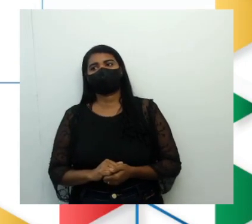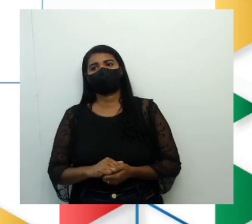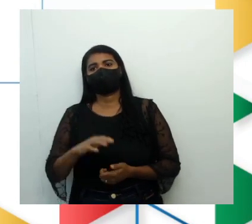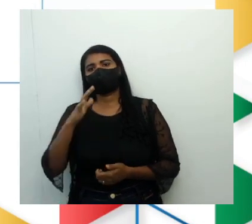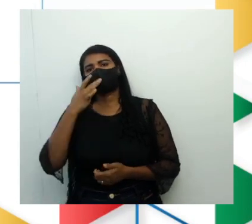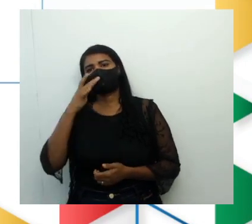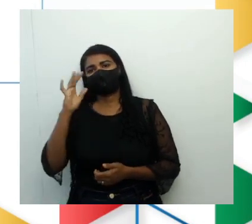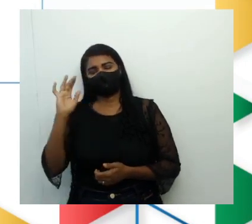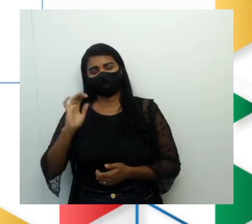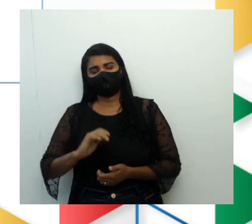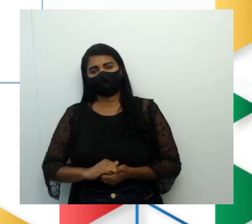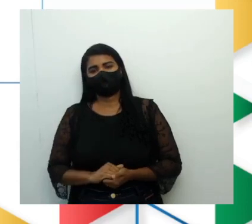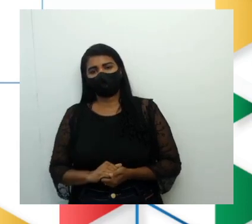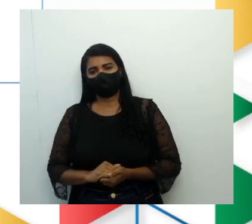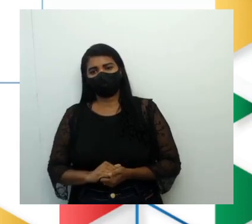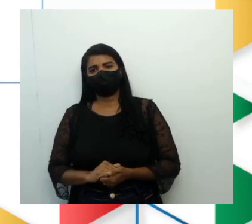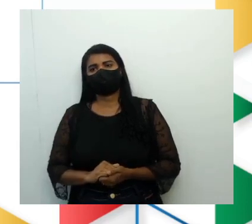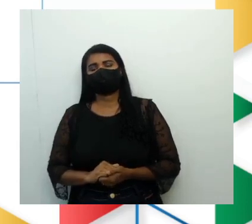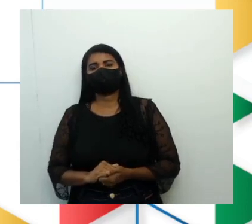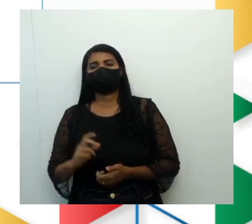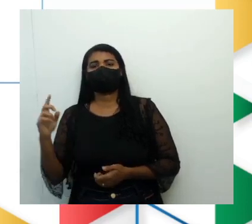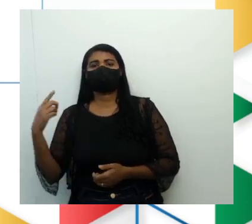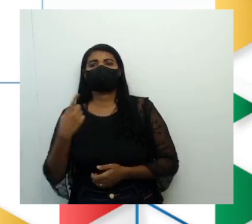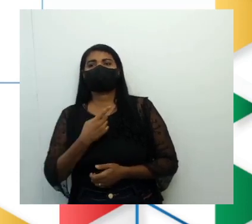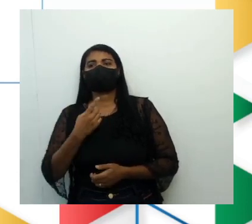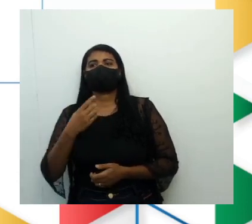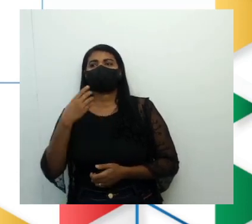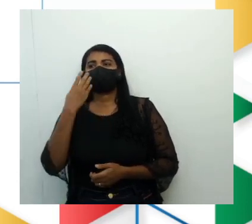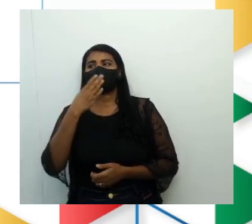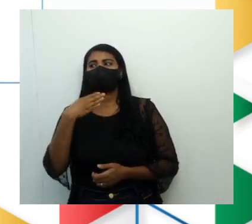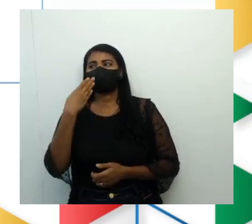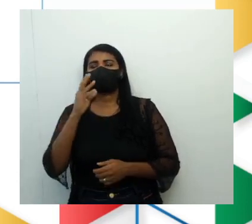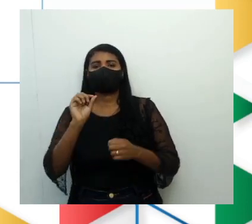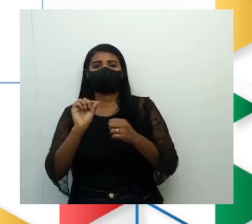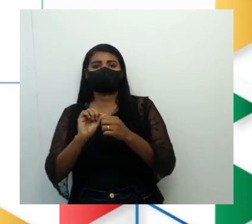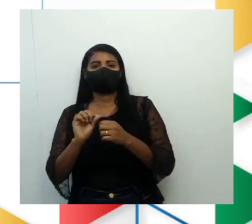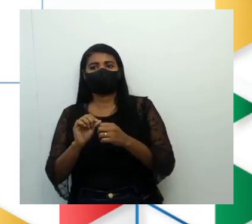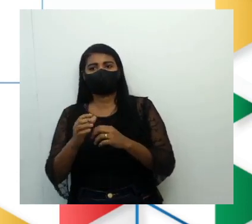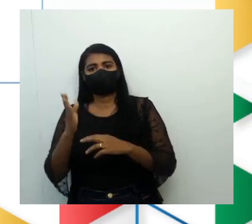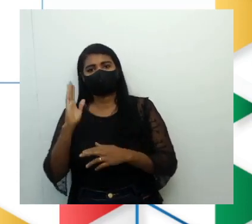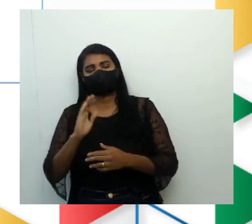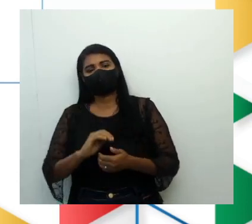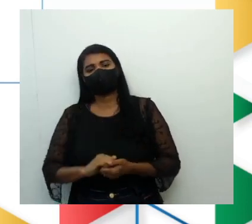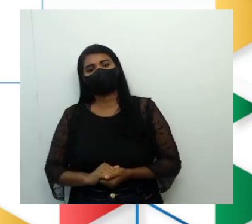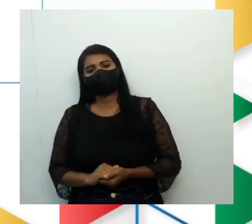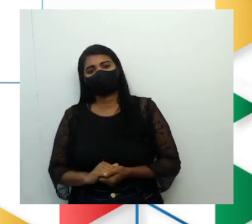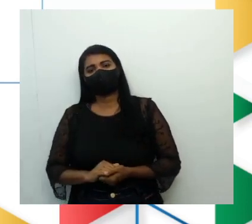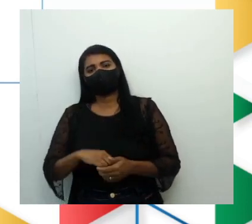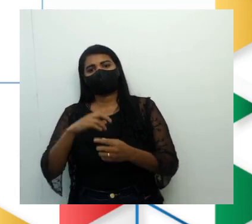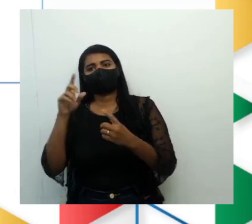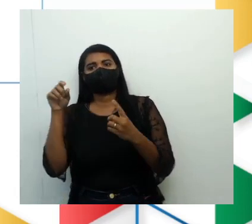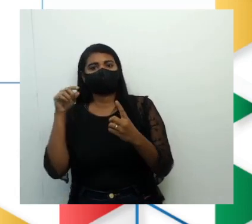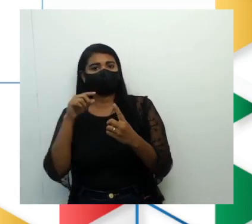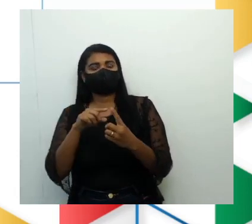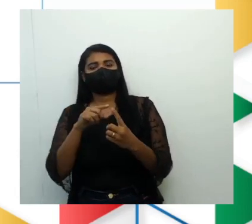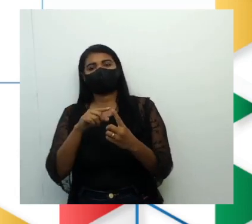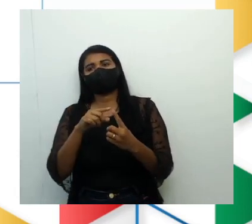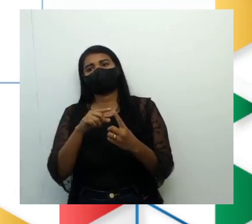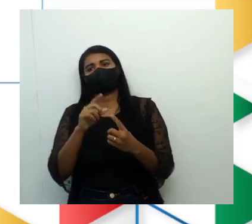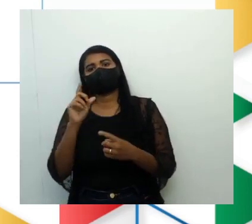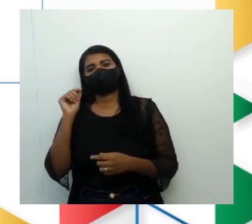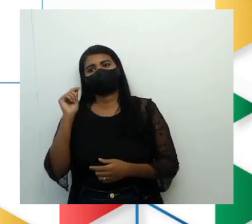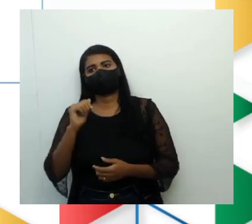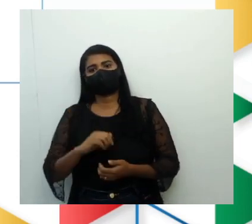época. Então, eles faziam a nossa açúcar aqui e tal, faziam e depois levavam para lá, que era um objeto muito raro e